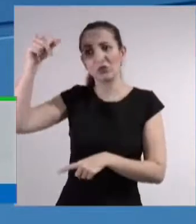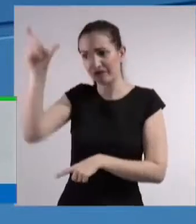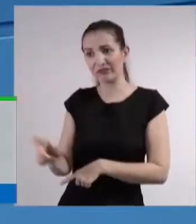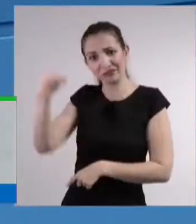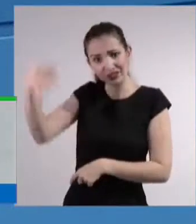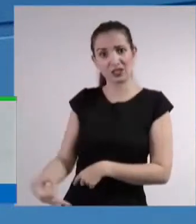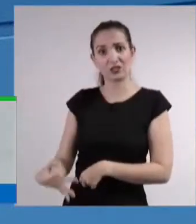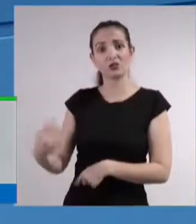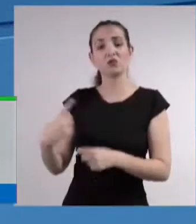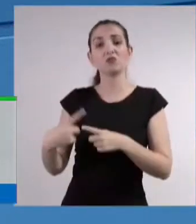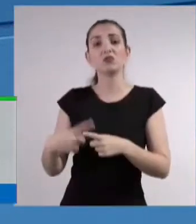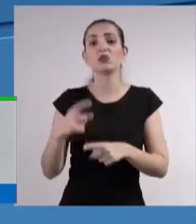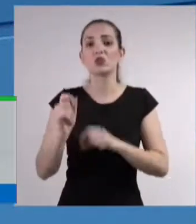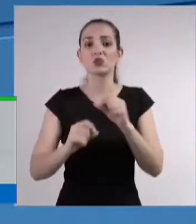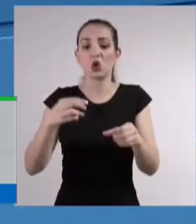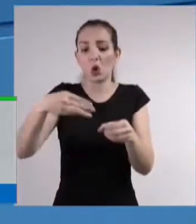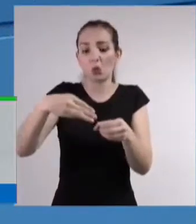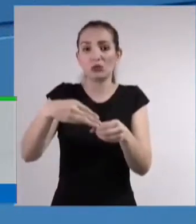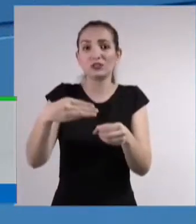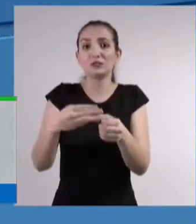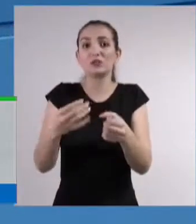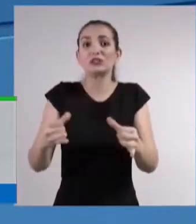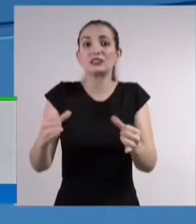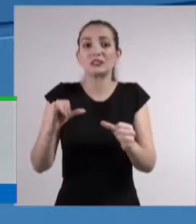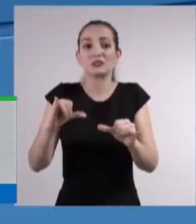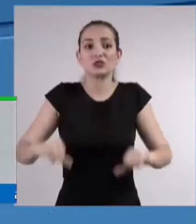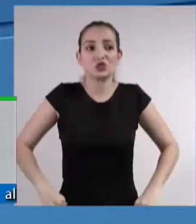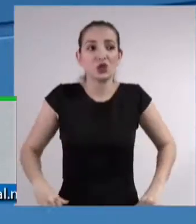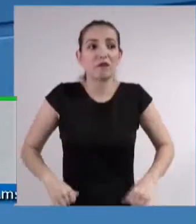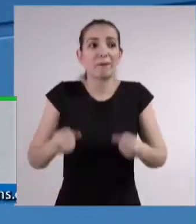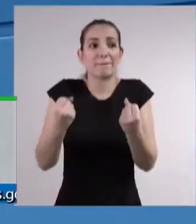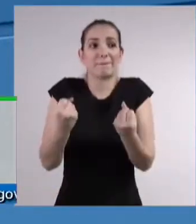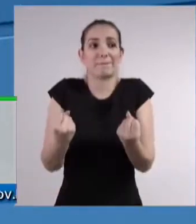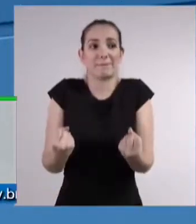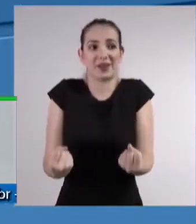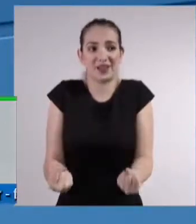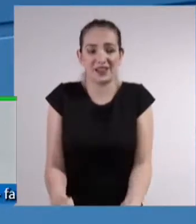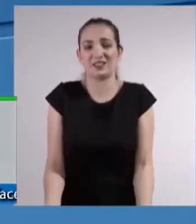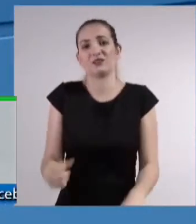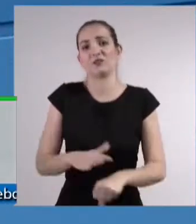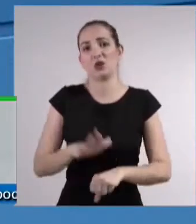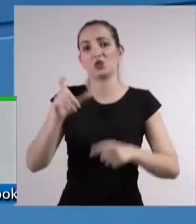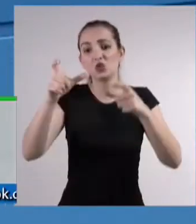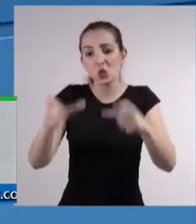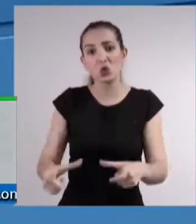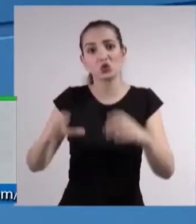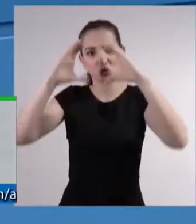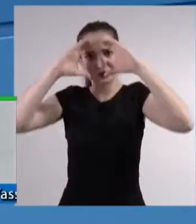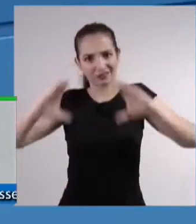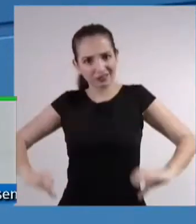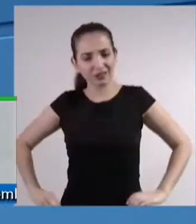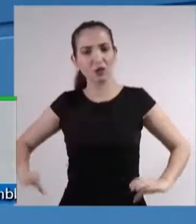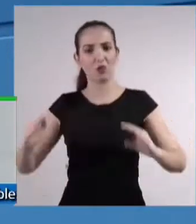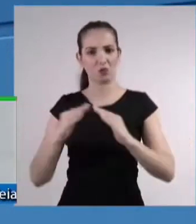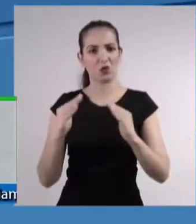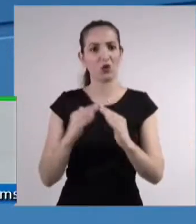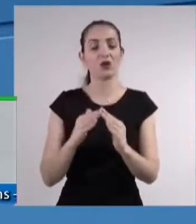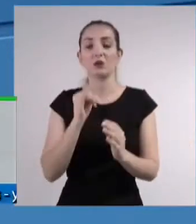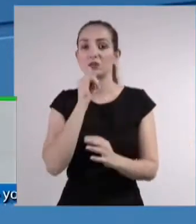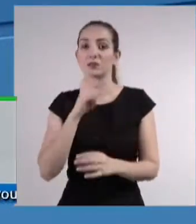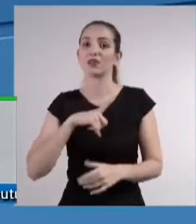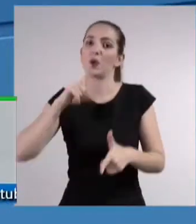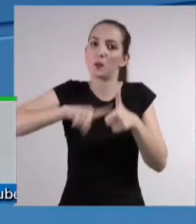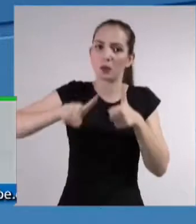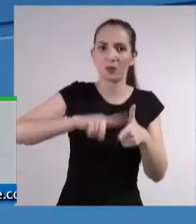A corda, ela arrebenta no município. O mais fraco. É lá onde arrebenta, onde o cidadão mora. Quando tem um problema, tem